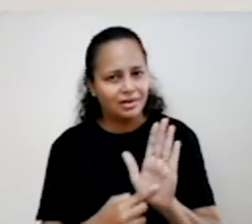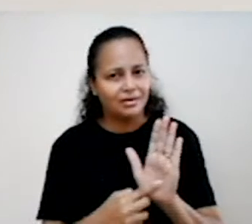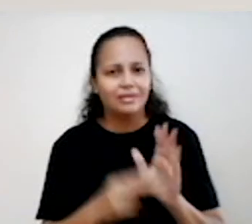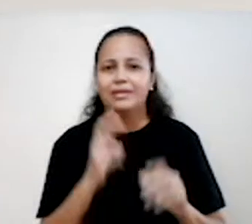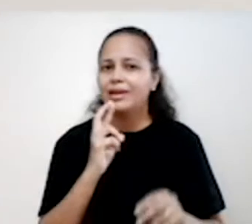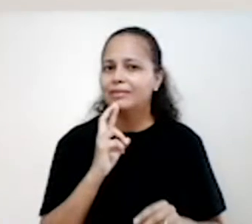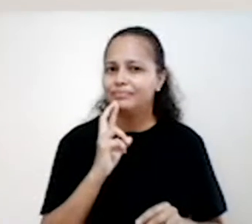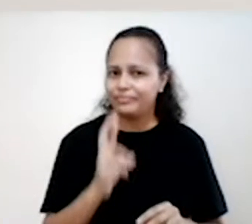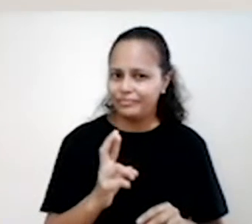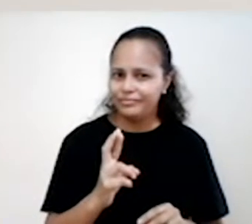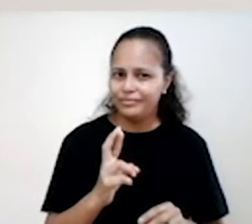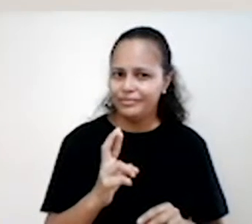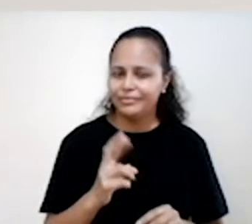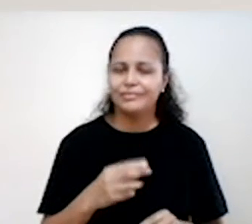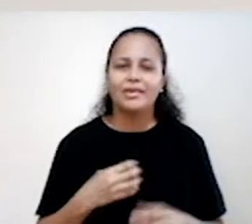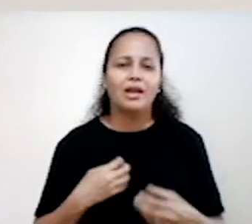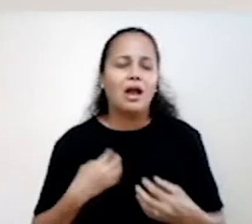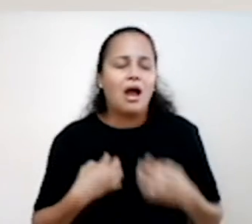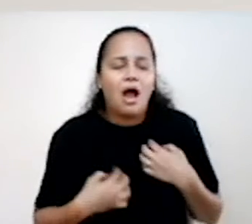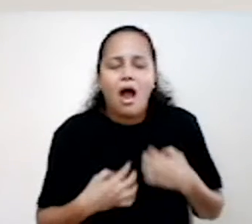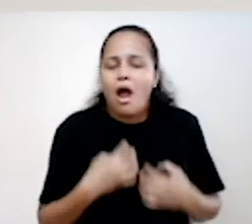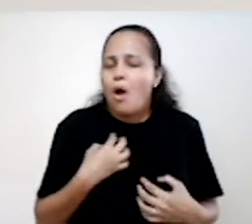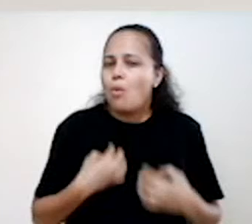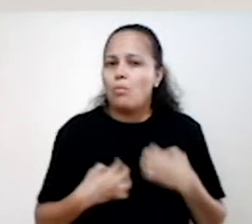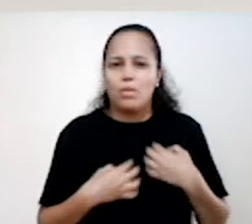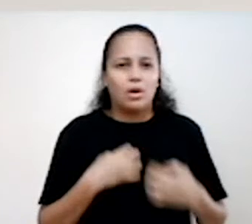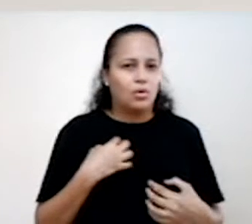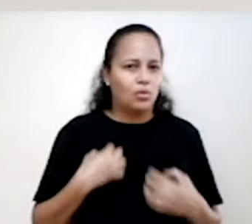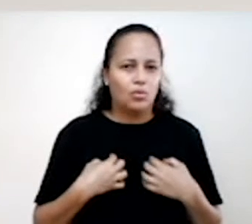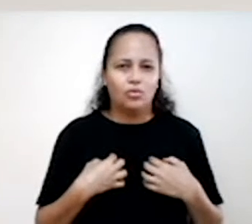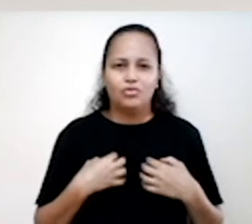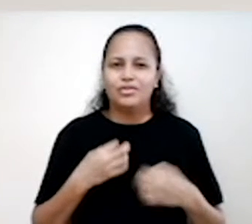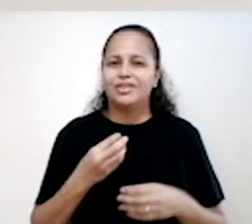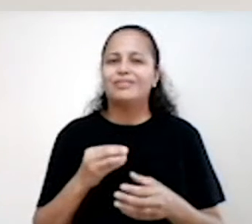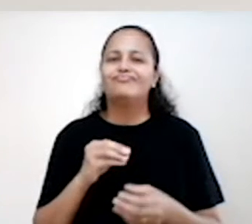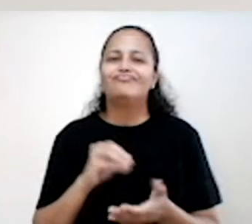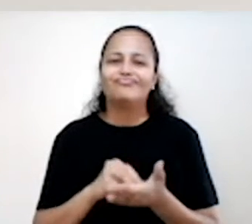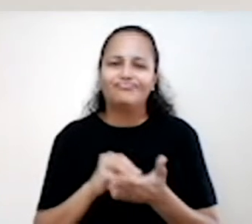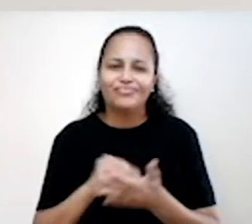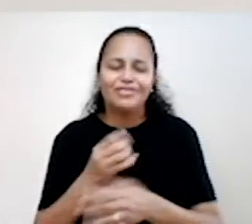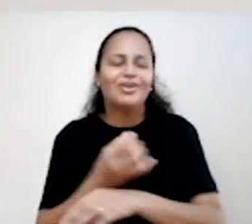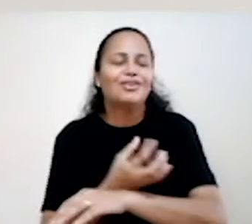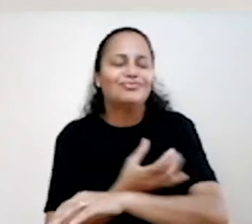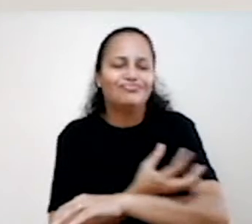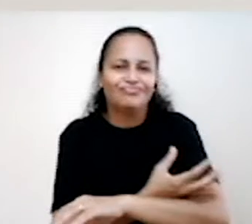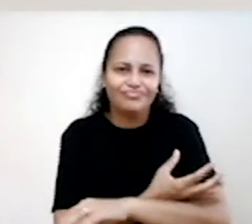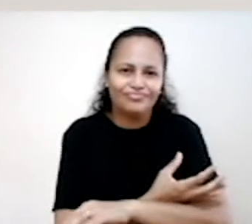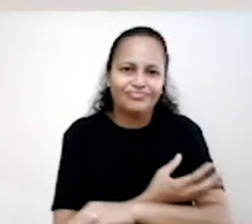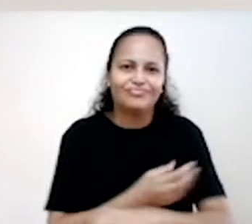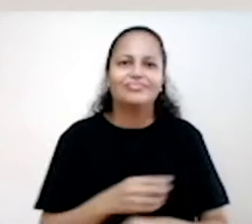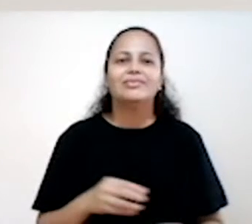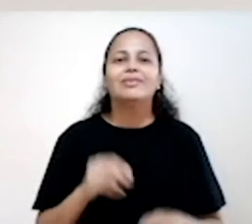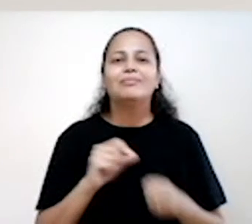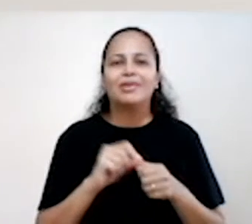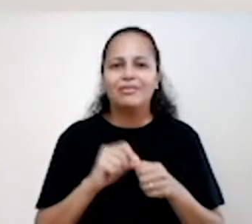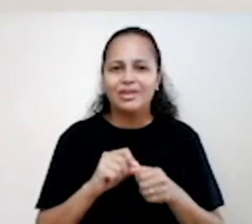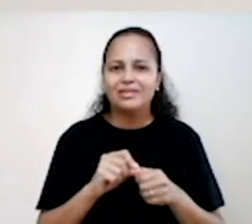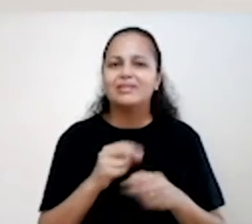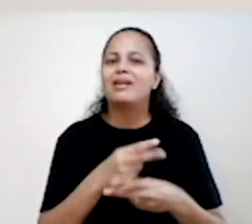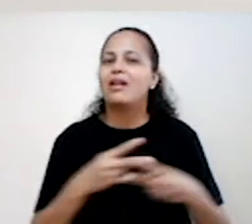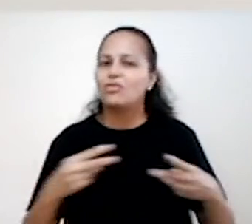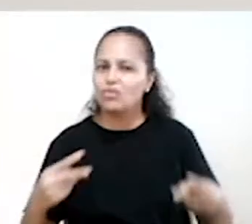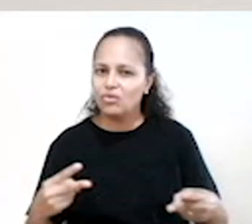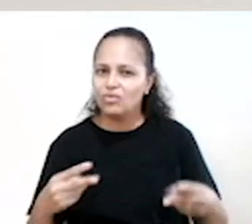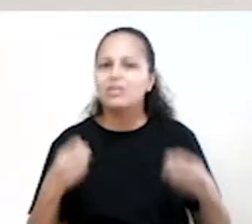e produtividade. Há uma angústia porque ela está tão esgotada que não acredita que vai ser capaz de cumprir tudo o que precisa. Isso